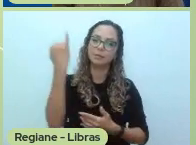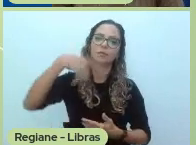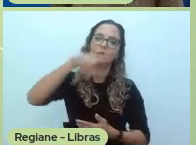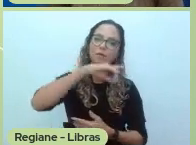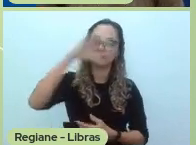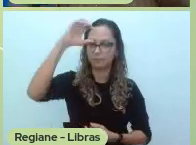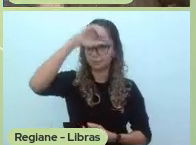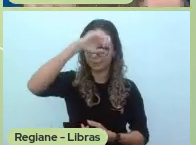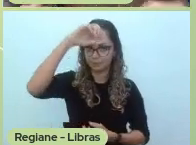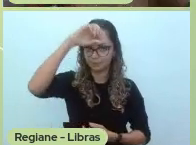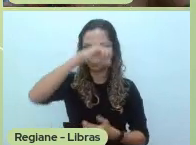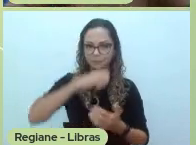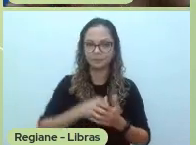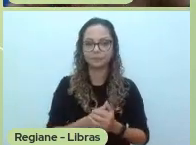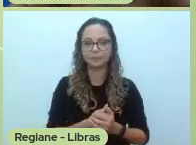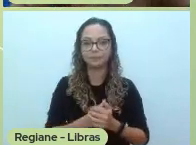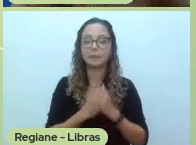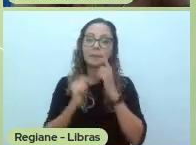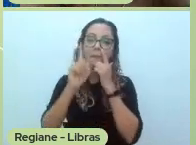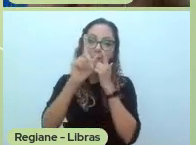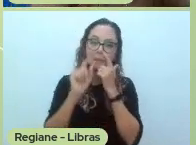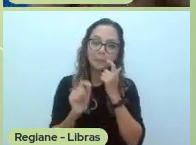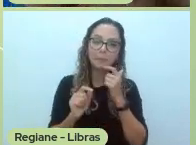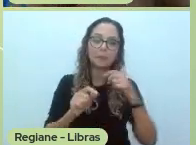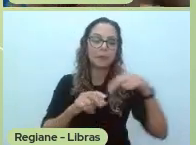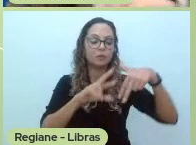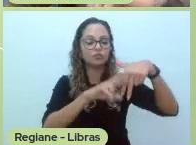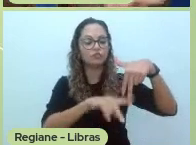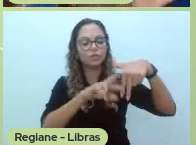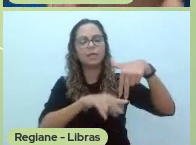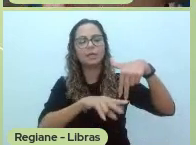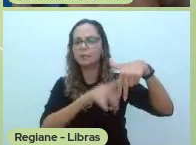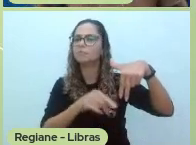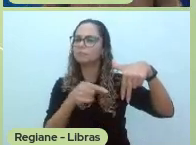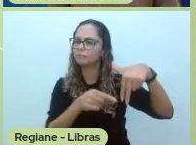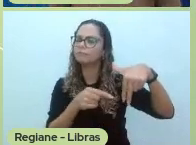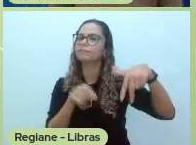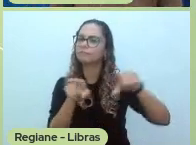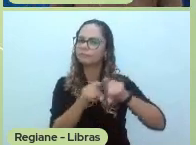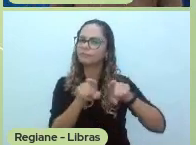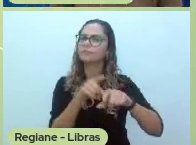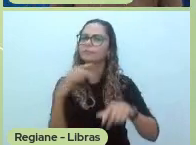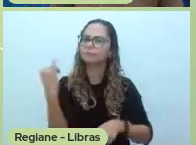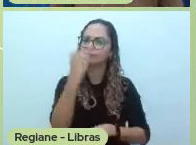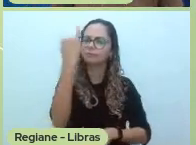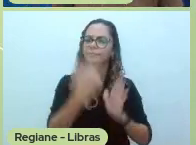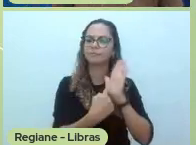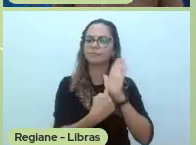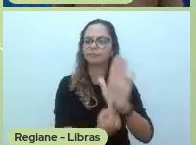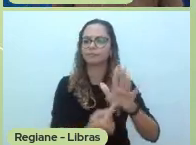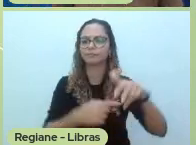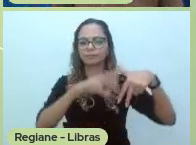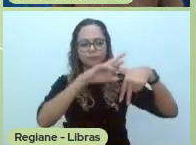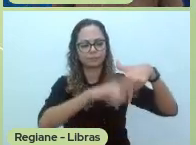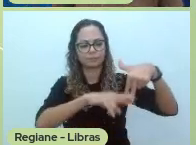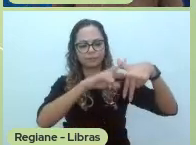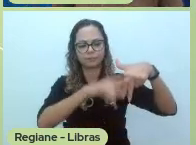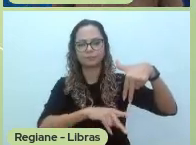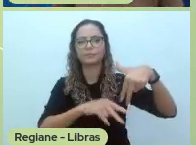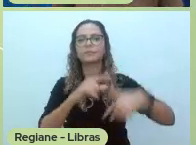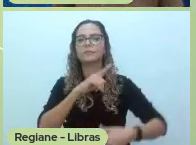gênero, eu não vou falar. Ah, na parte de gênero, eu quero sim. Eu quero trazer aqui um exemplo muito bacana de um